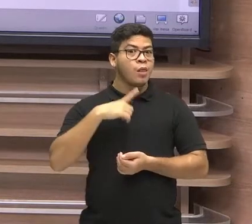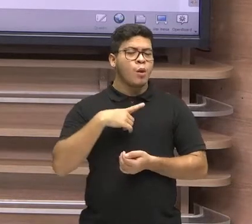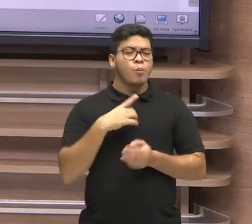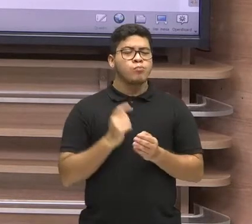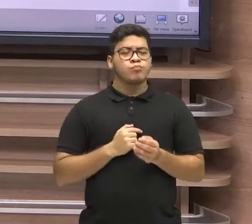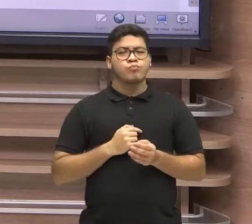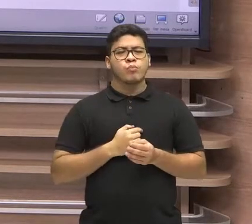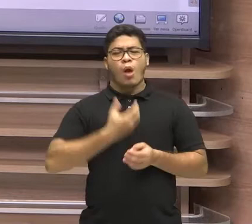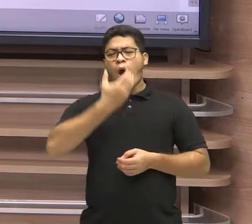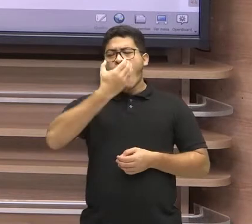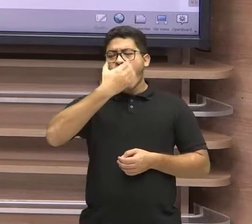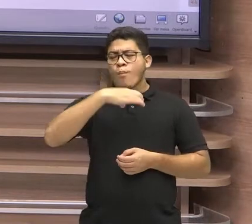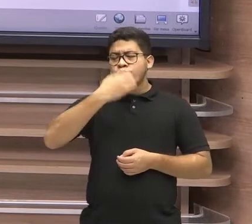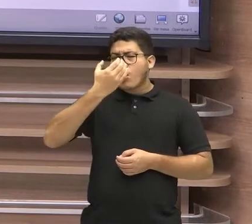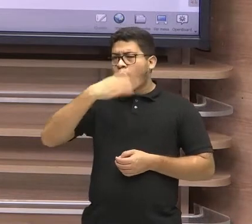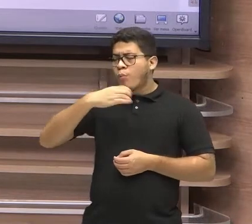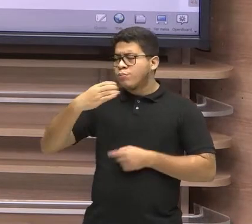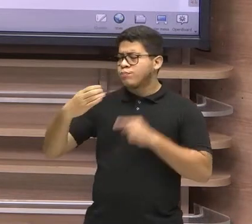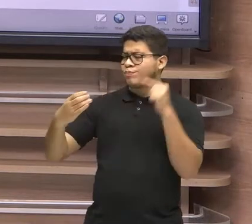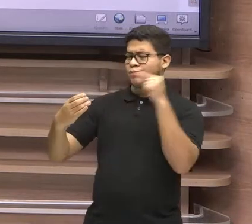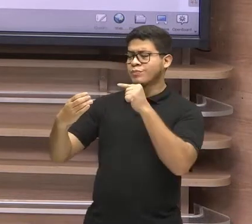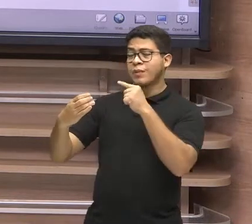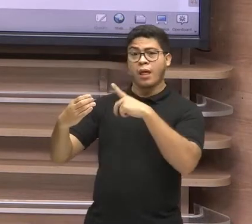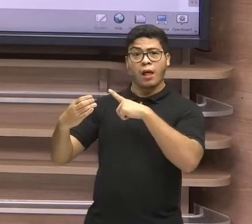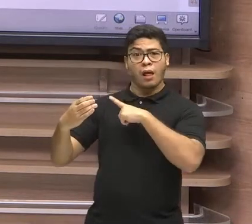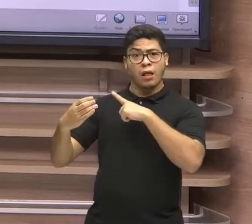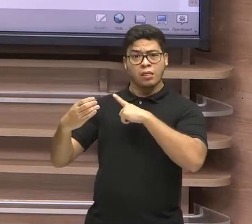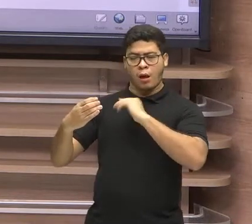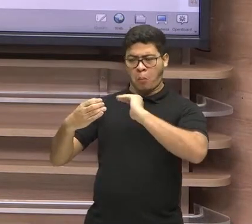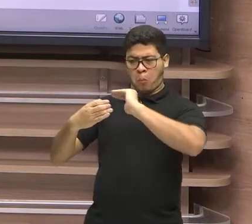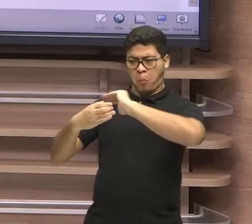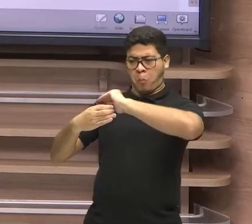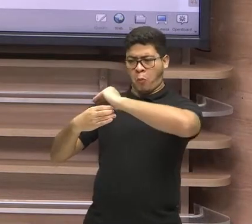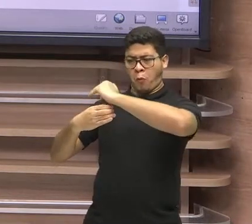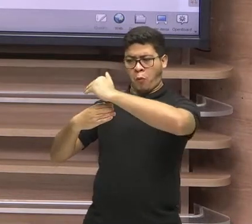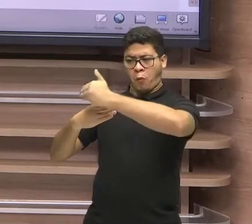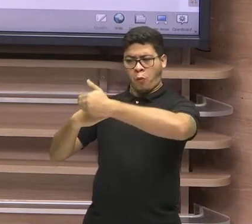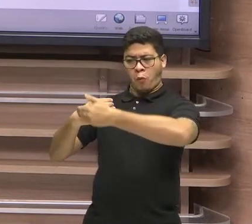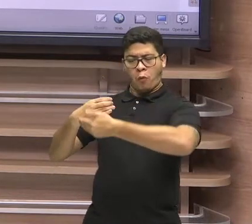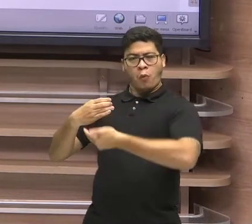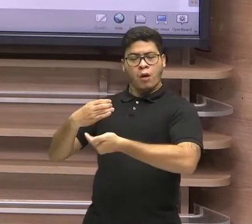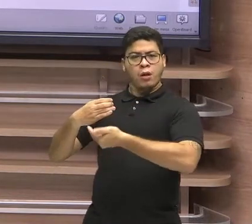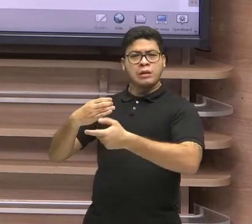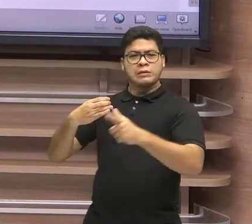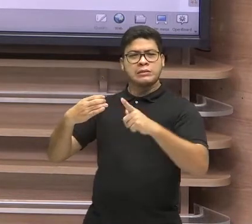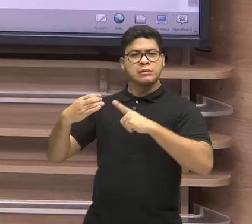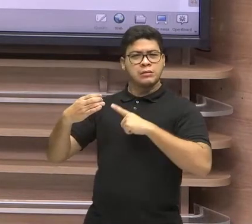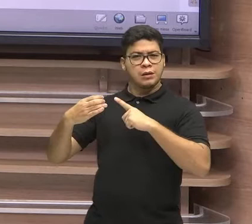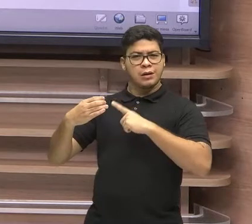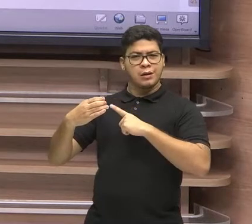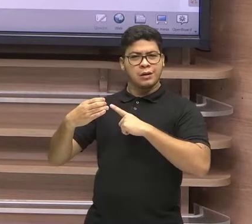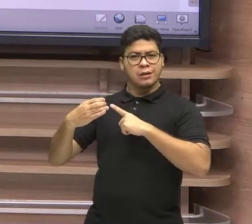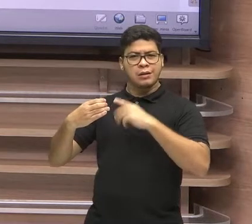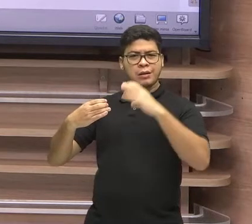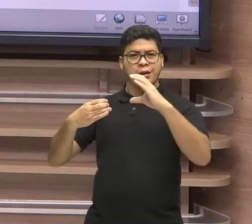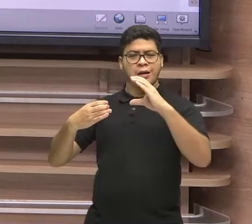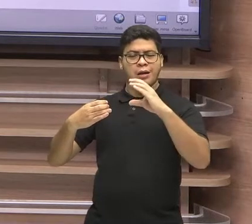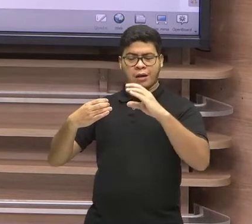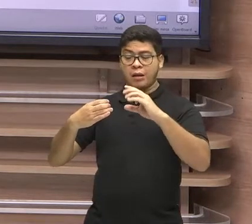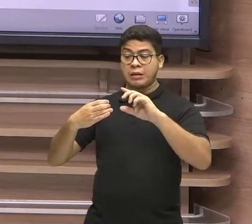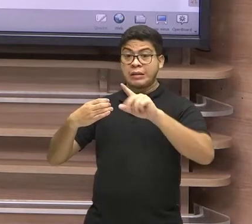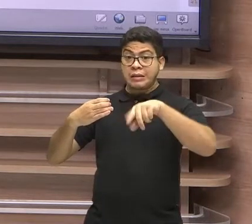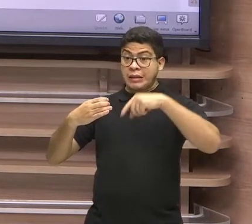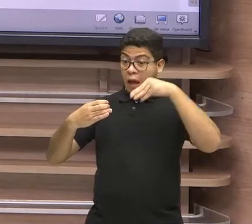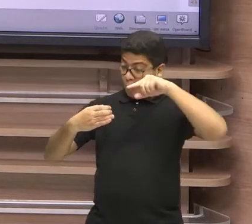come alguma fruta, a gente tem primeiro a parte do carpo, aquela parte do tecido, aquela coisa que a gente se alimenta,